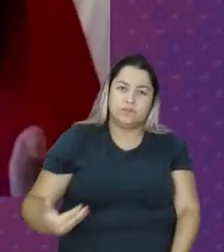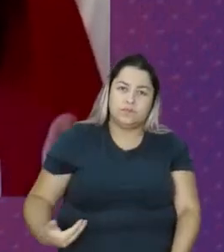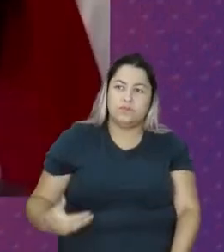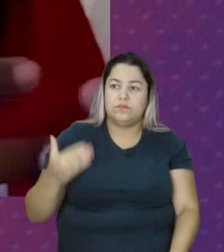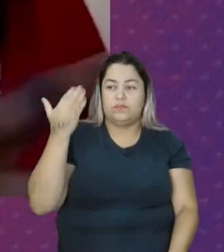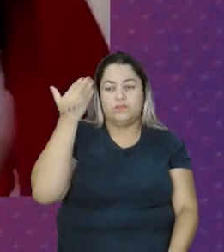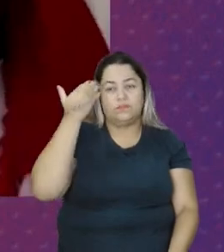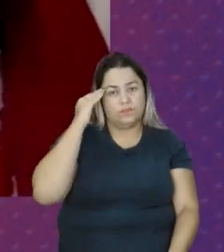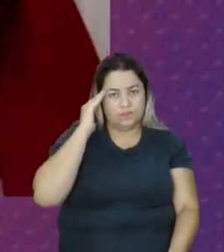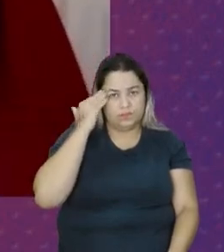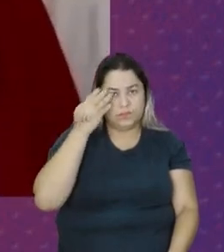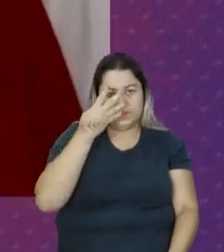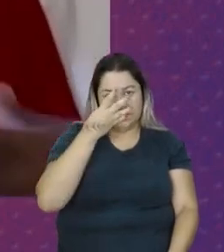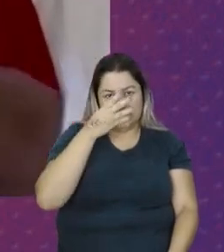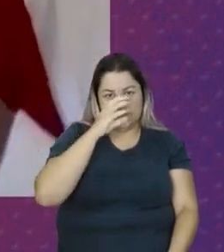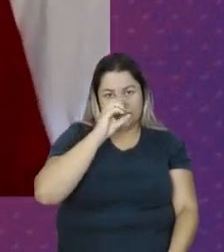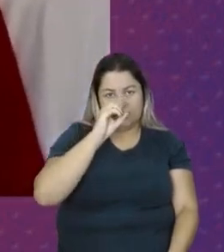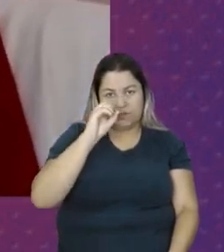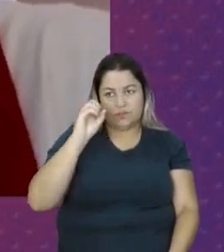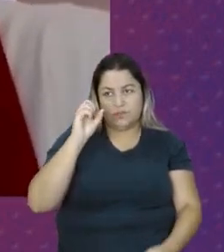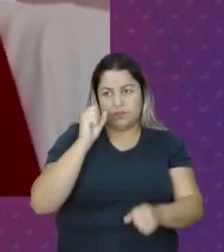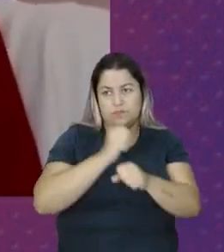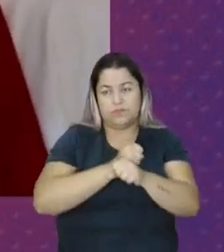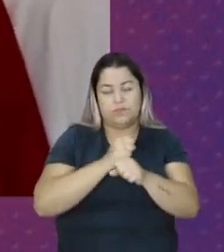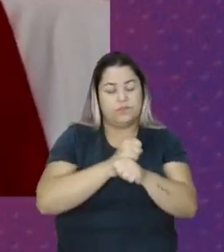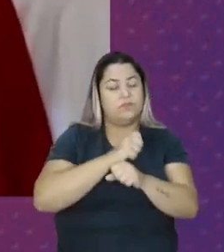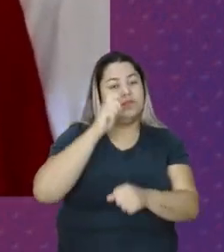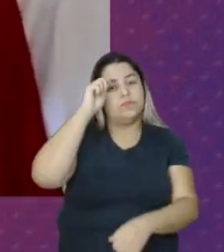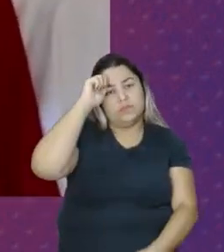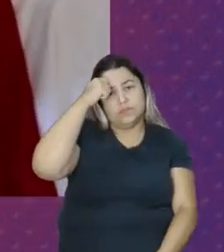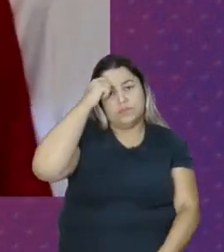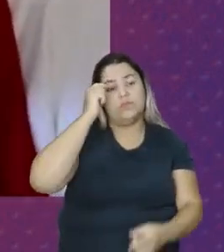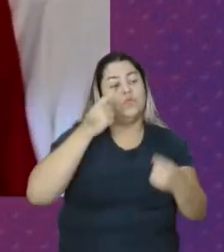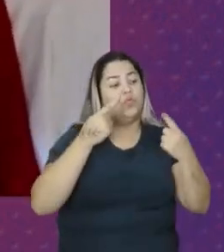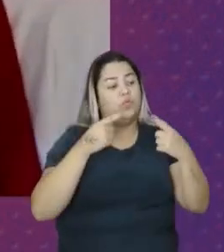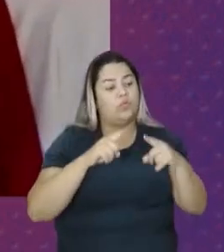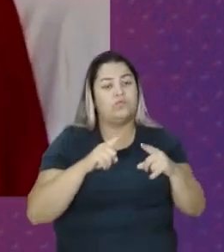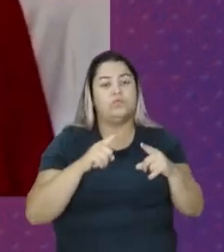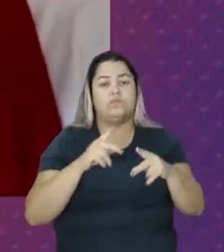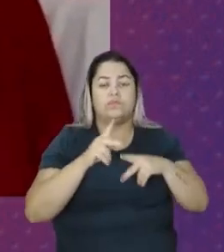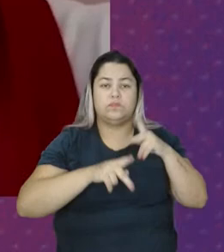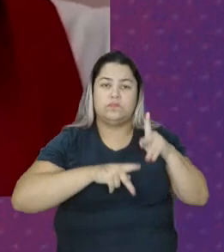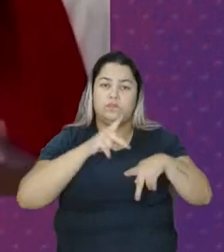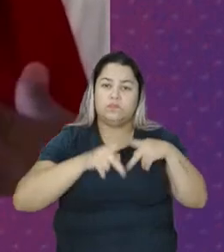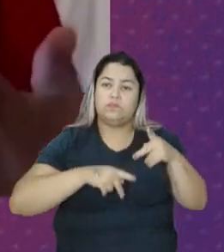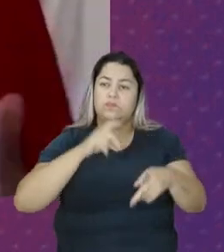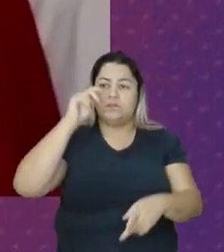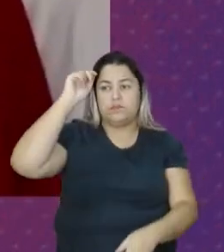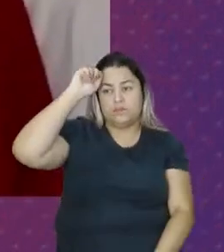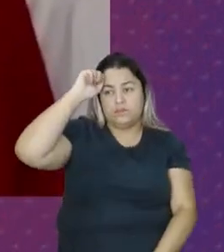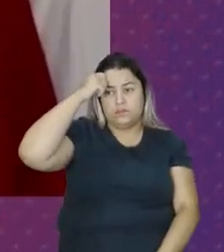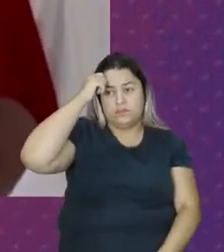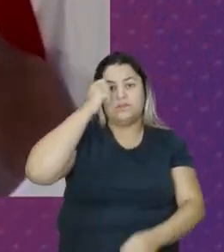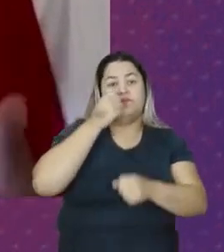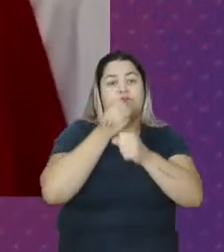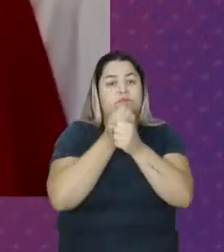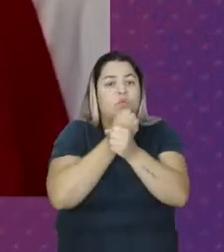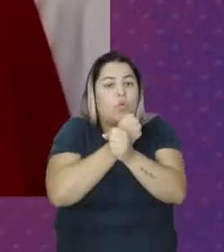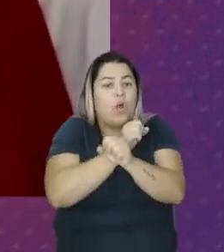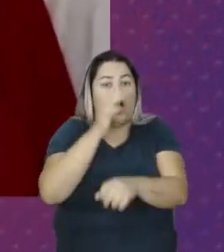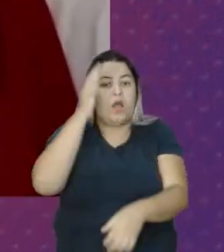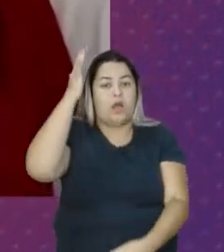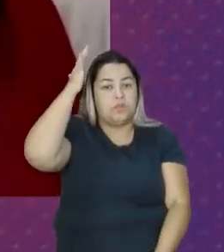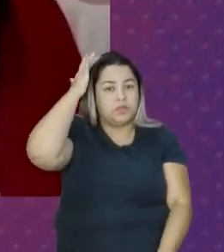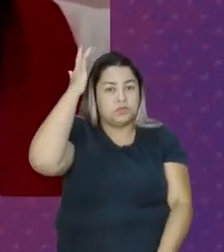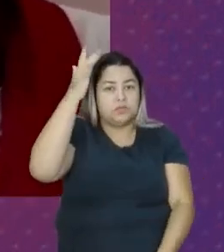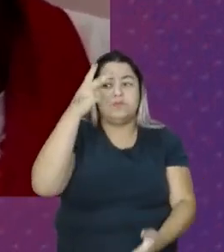compreendeu que os 400 anos do racismo contra o povo negro, essa escravidão absurda